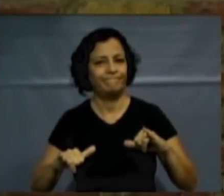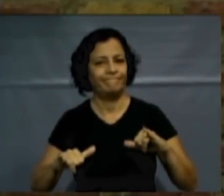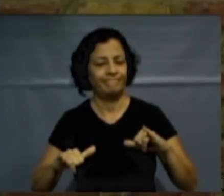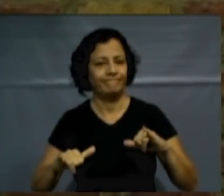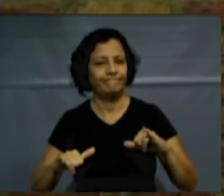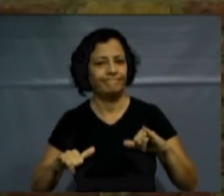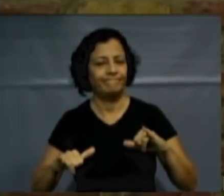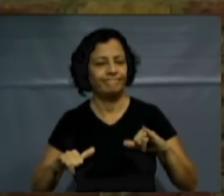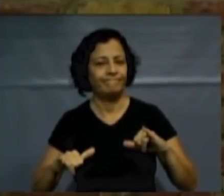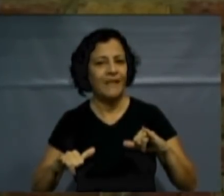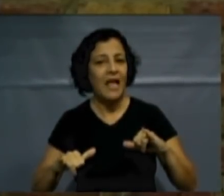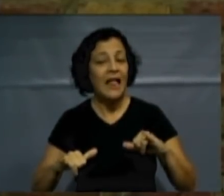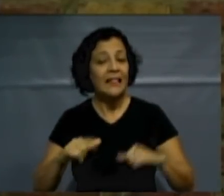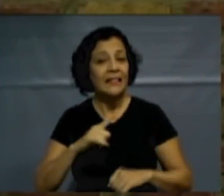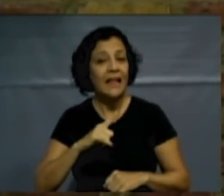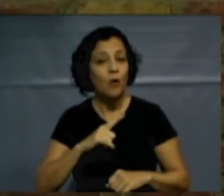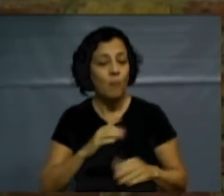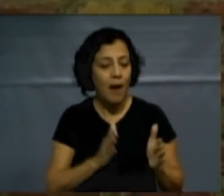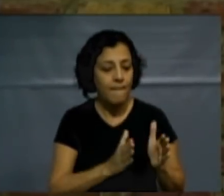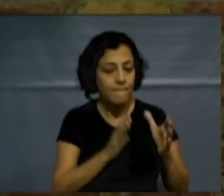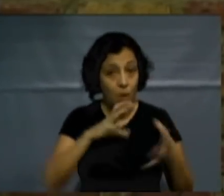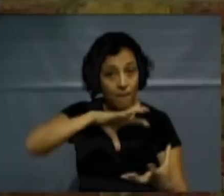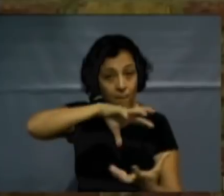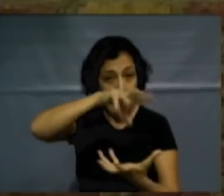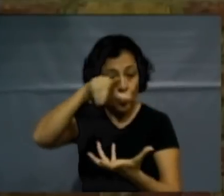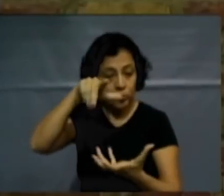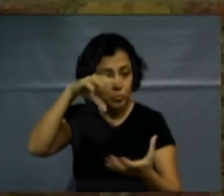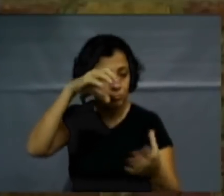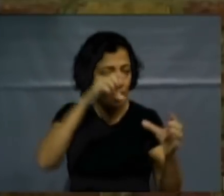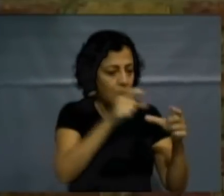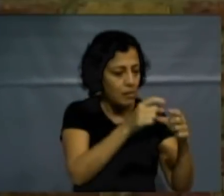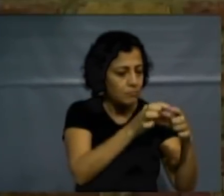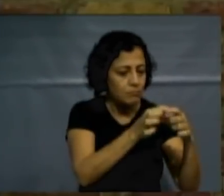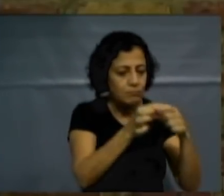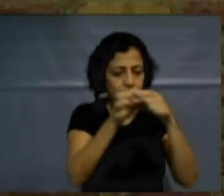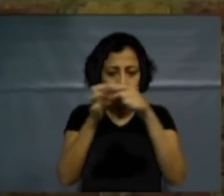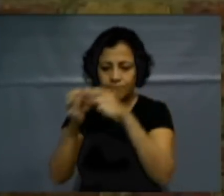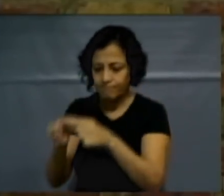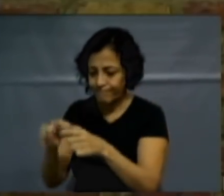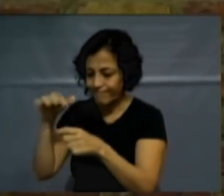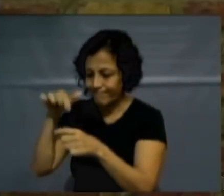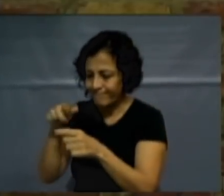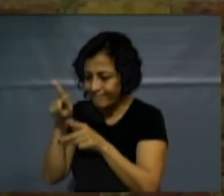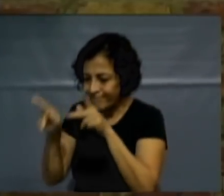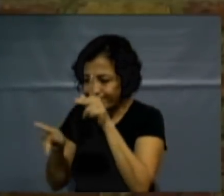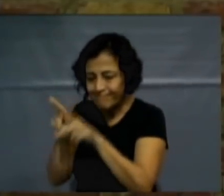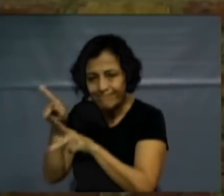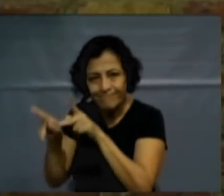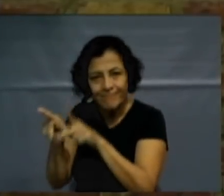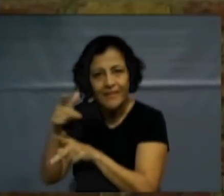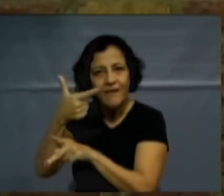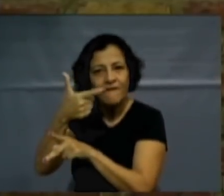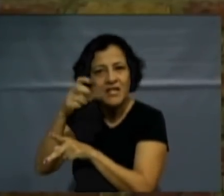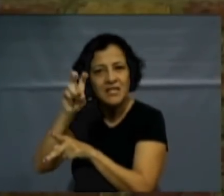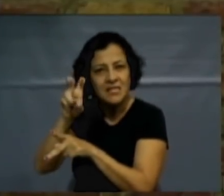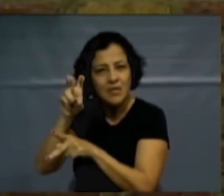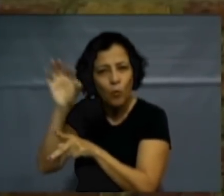1/4 da população mundial, 25%, de acordo com a